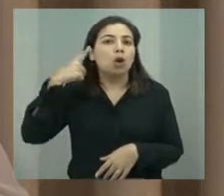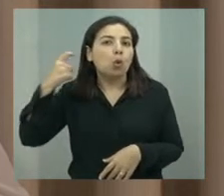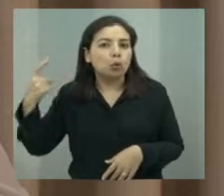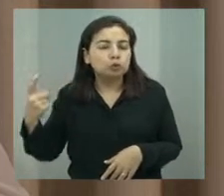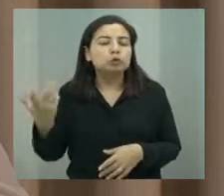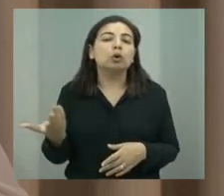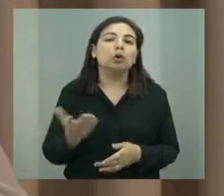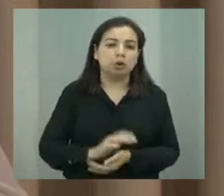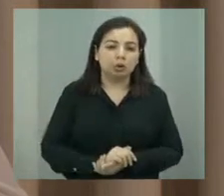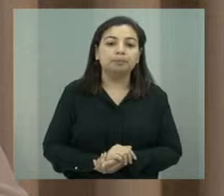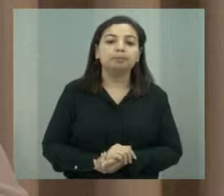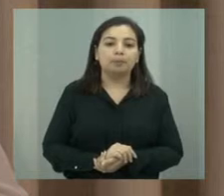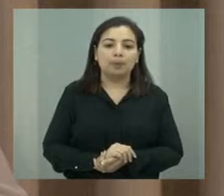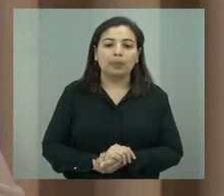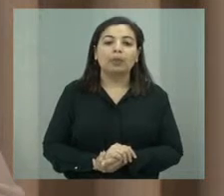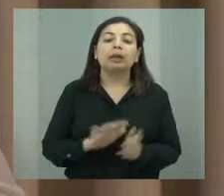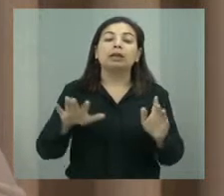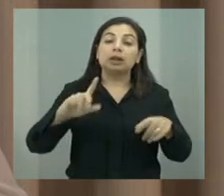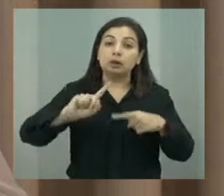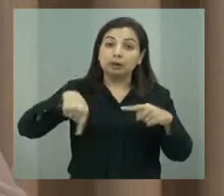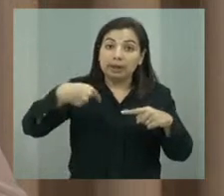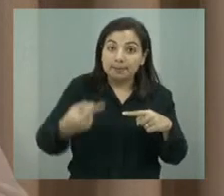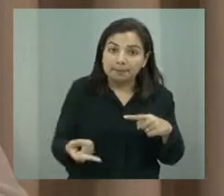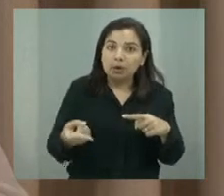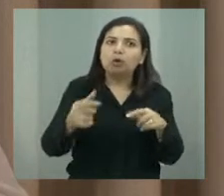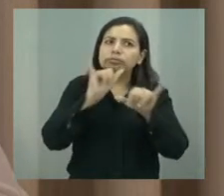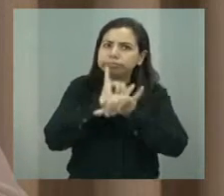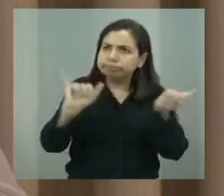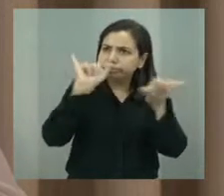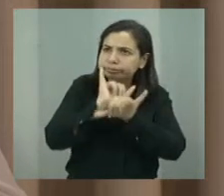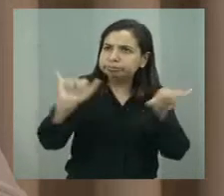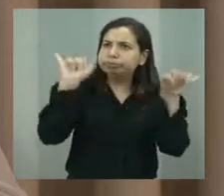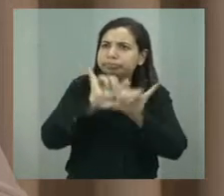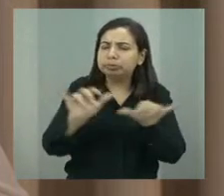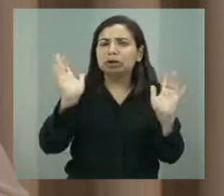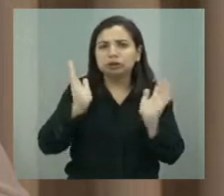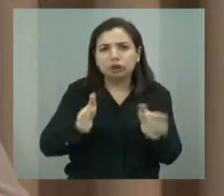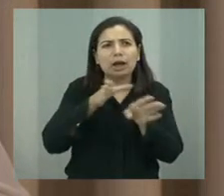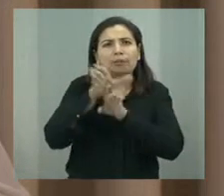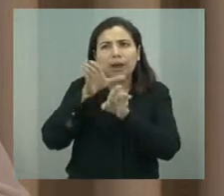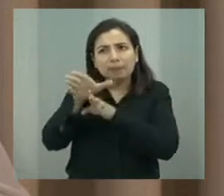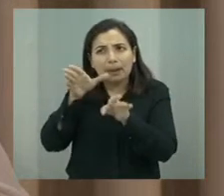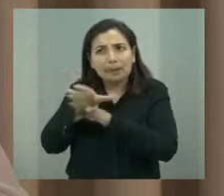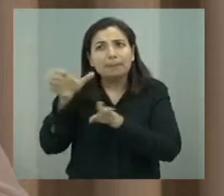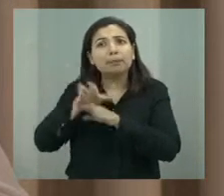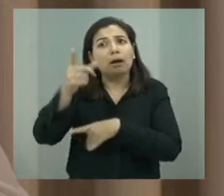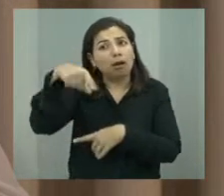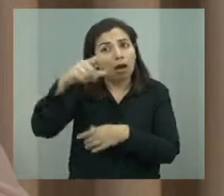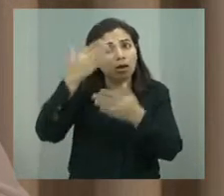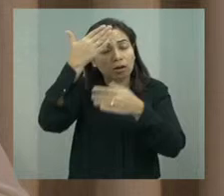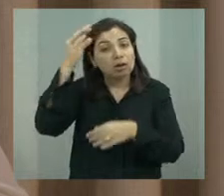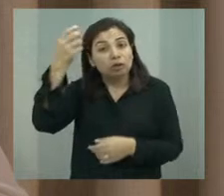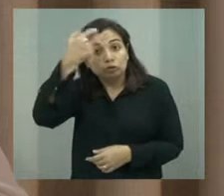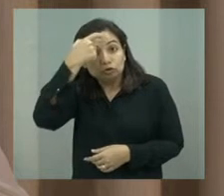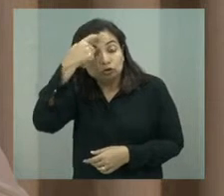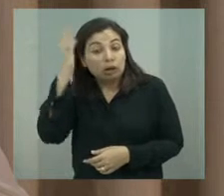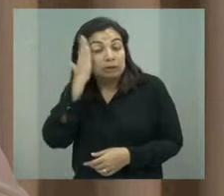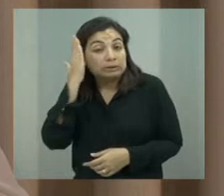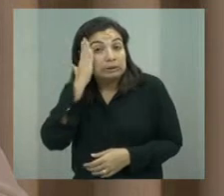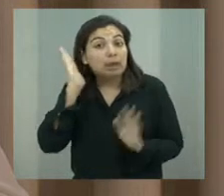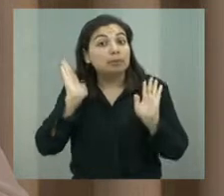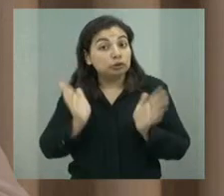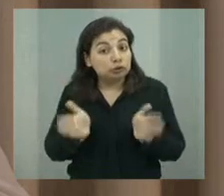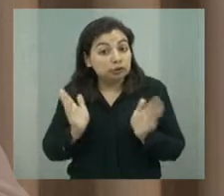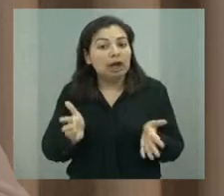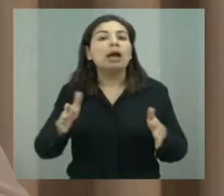nosso trabalho passou a ser, depois, né, dessa ampla divulgação e dessa conscientização, efetivamente passamos a